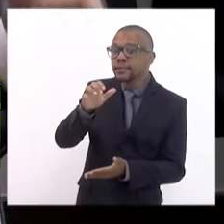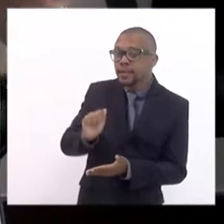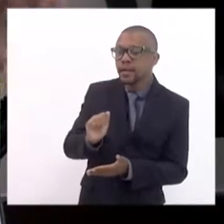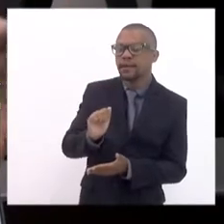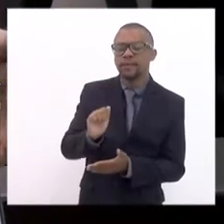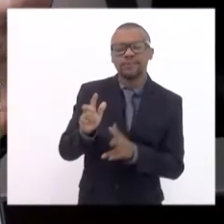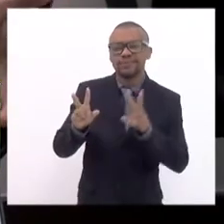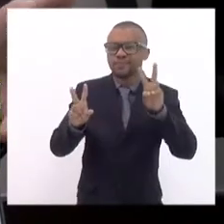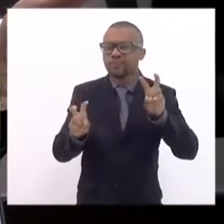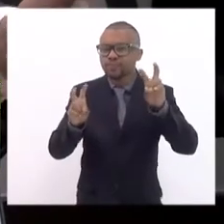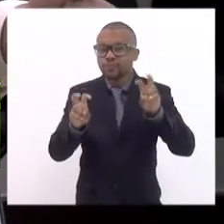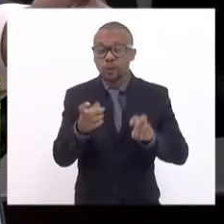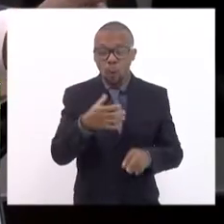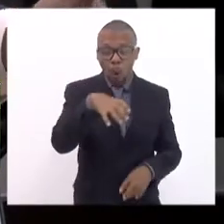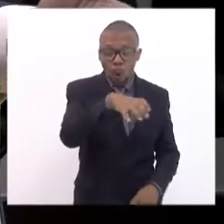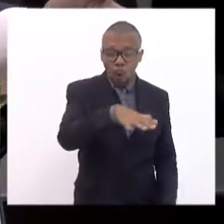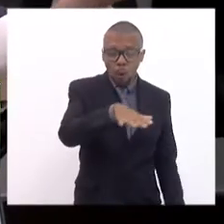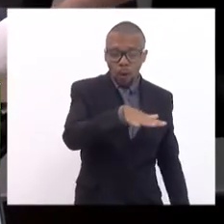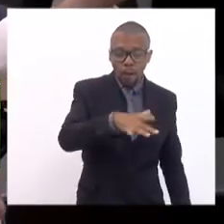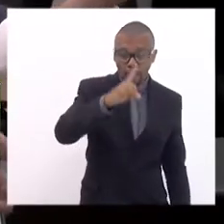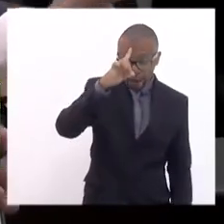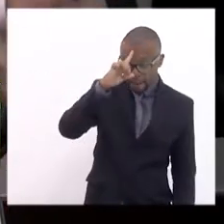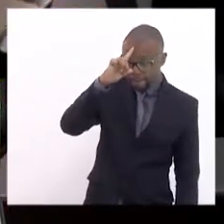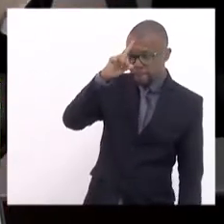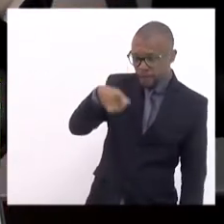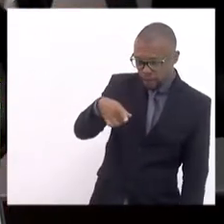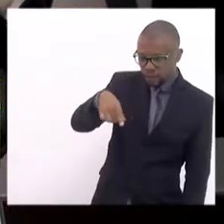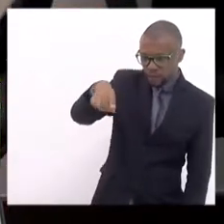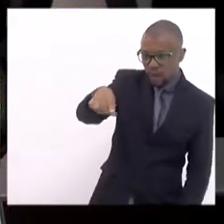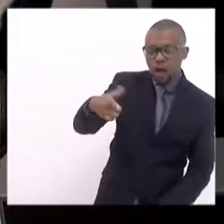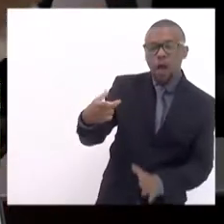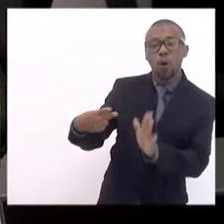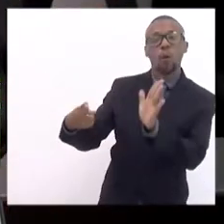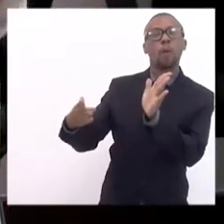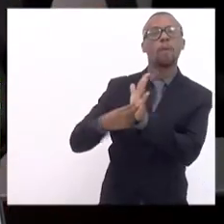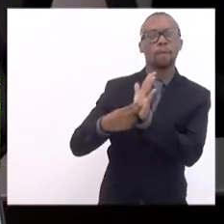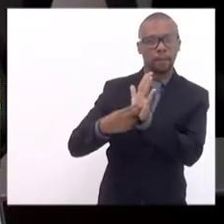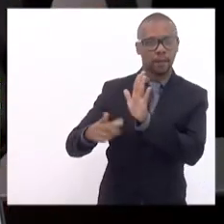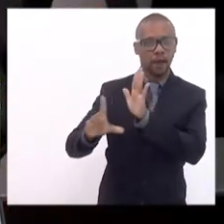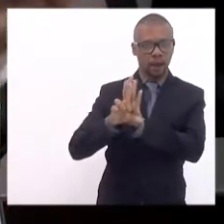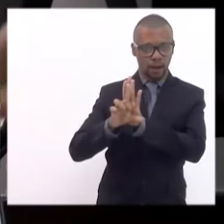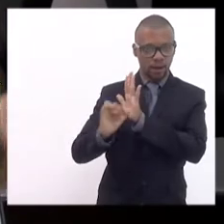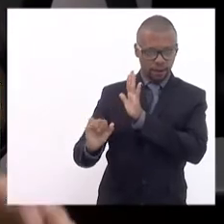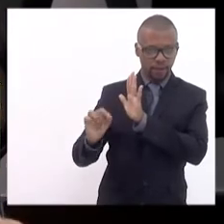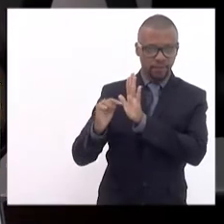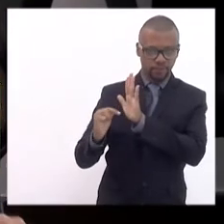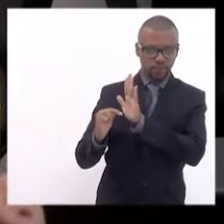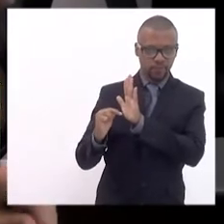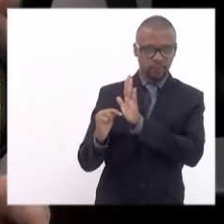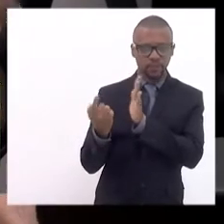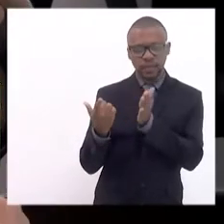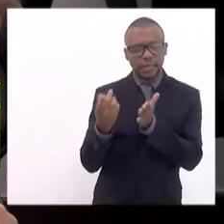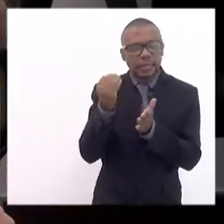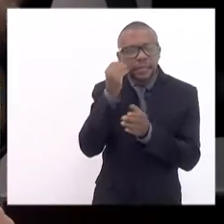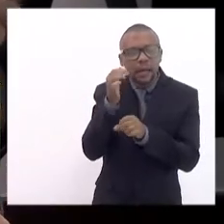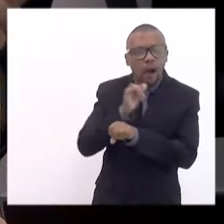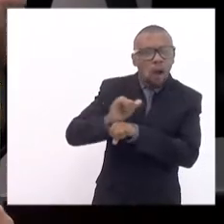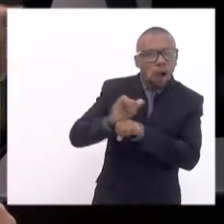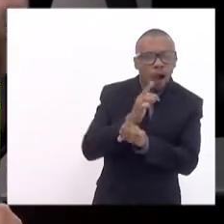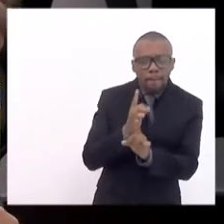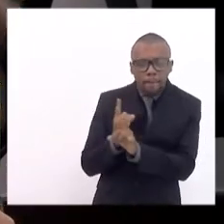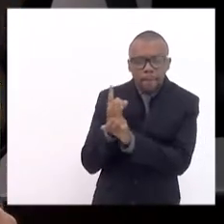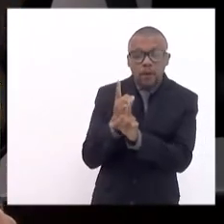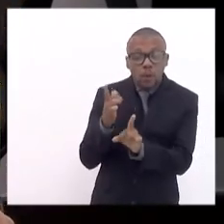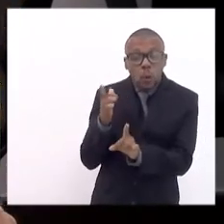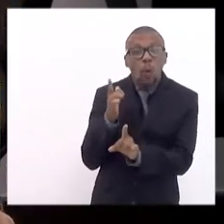direito, da comissão do cumpra-se. Para arrumar uma forma daquela lei ser cumprida. É isso que a gente está fazendo aqui.